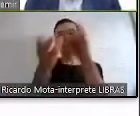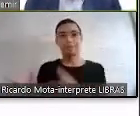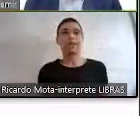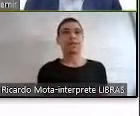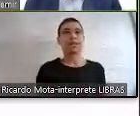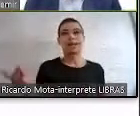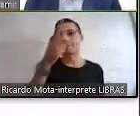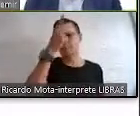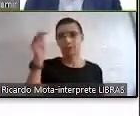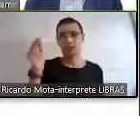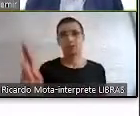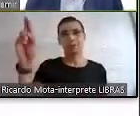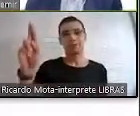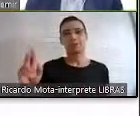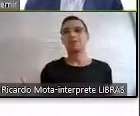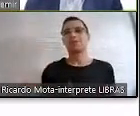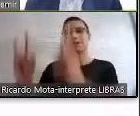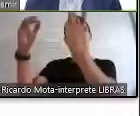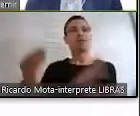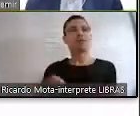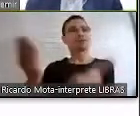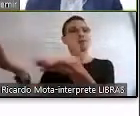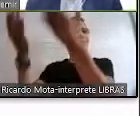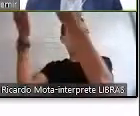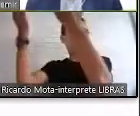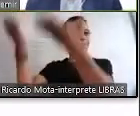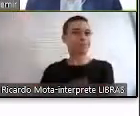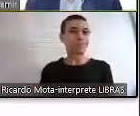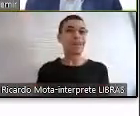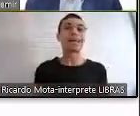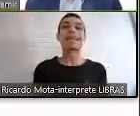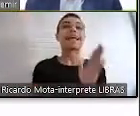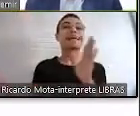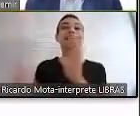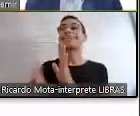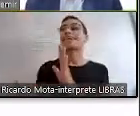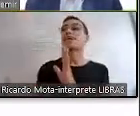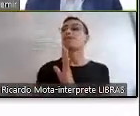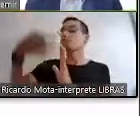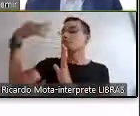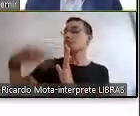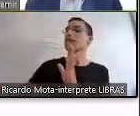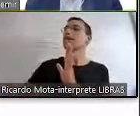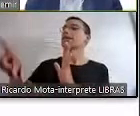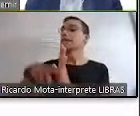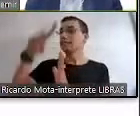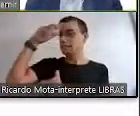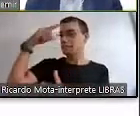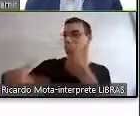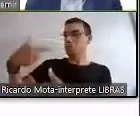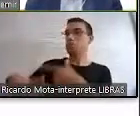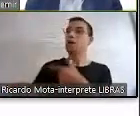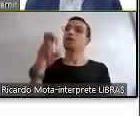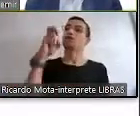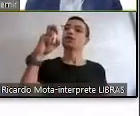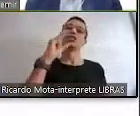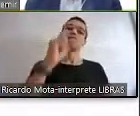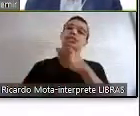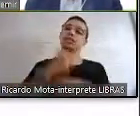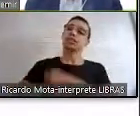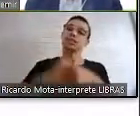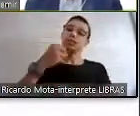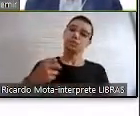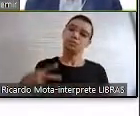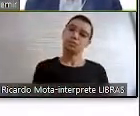cliente, uma obra, está dando uma garantia de 5 anos pela solidez e segurança da